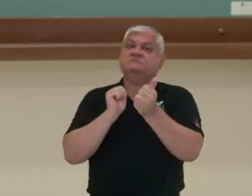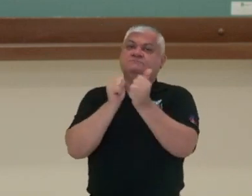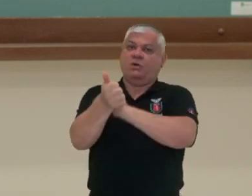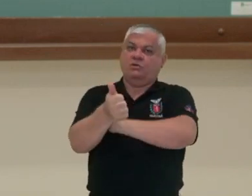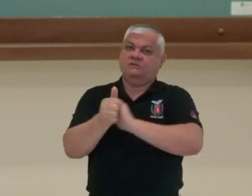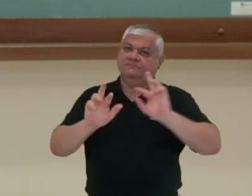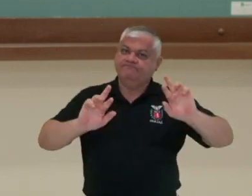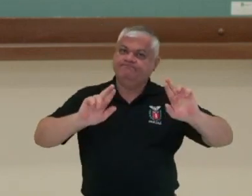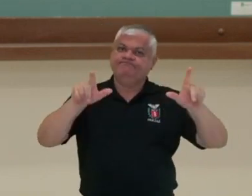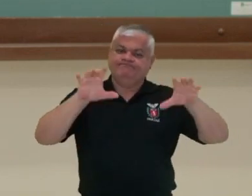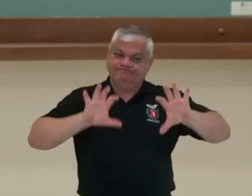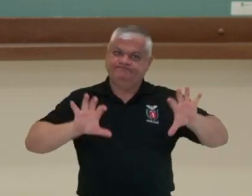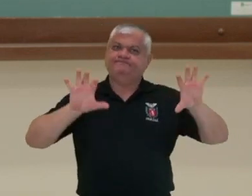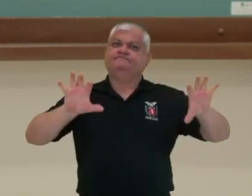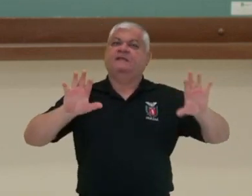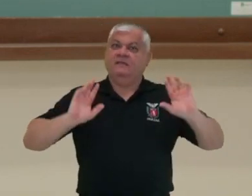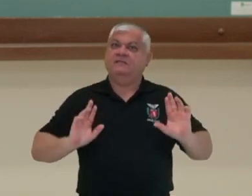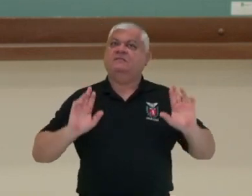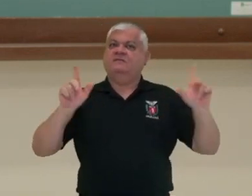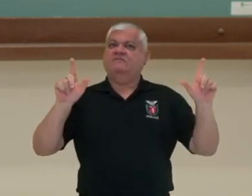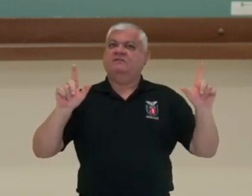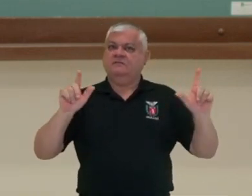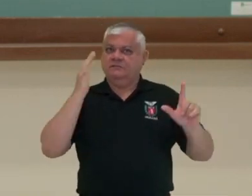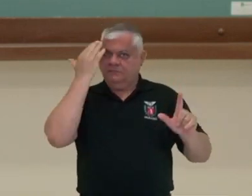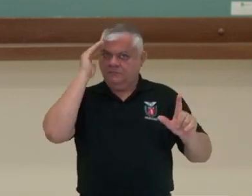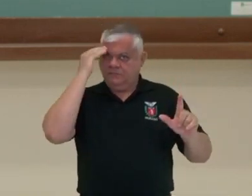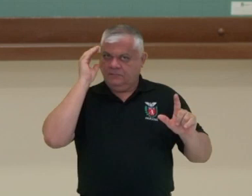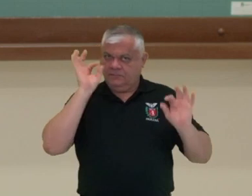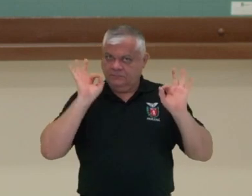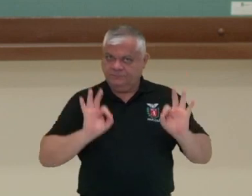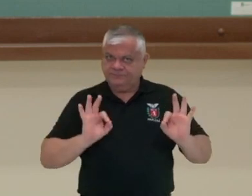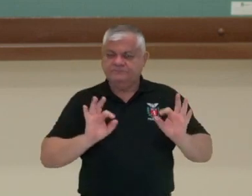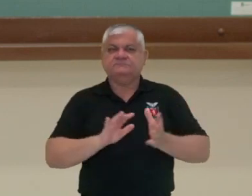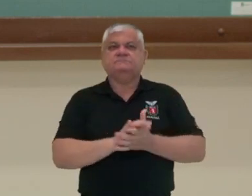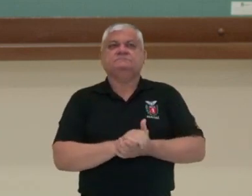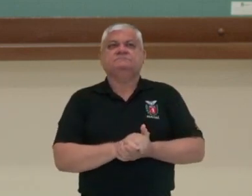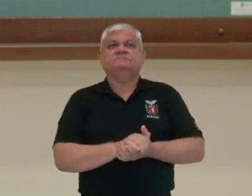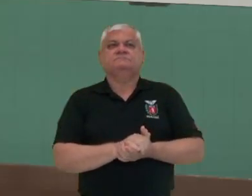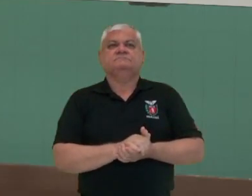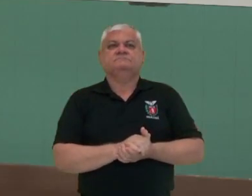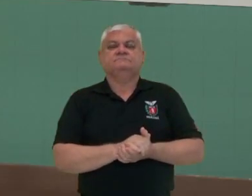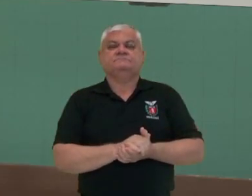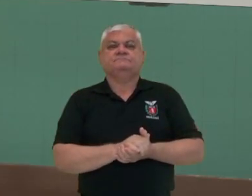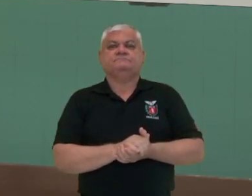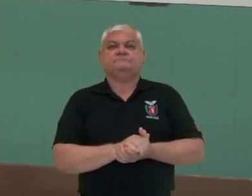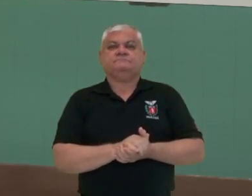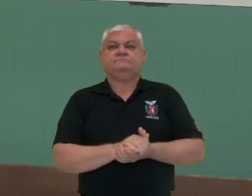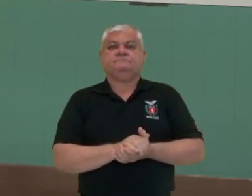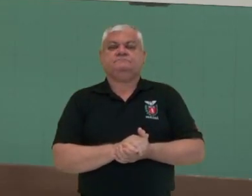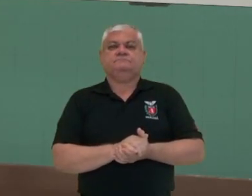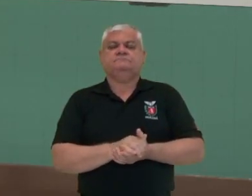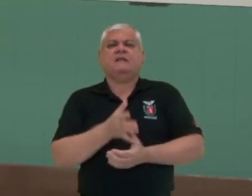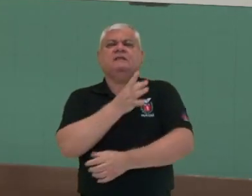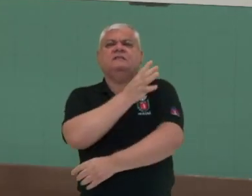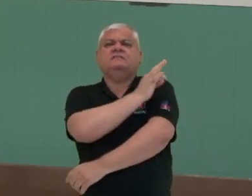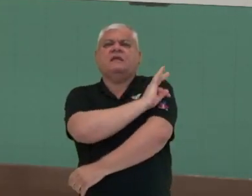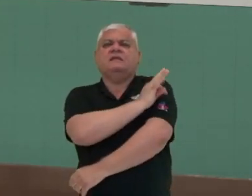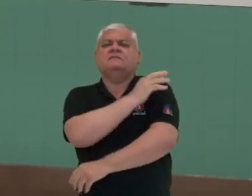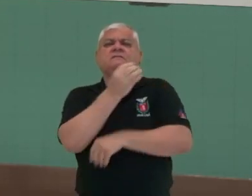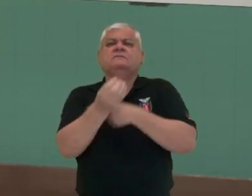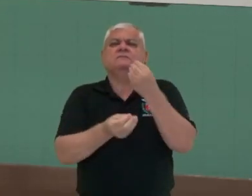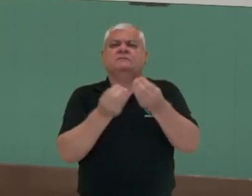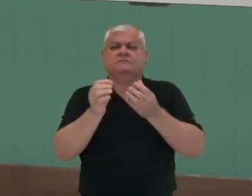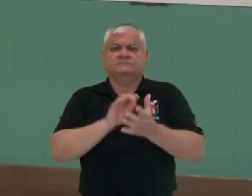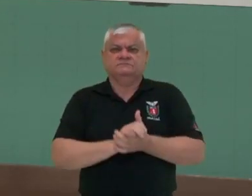tá bom? Então, que isso fique bem claro para vocês, beleza? Vamos em frente, então. As técnicas de